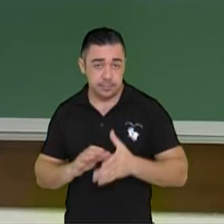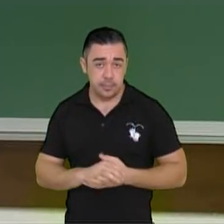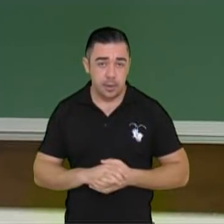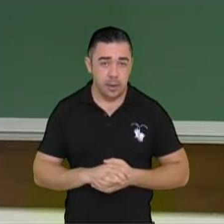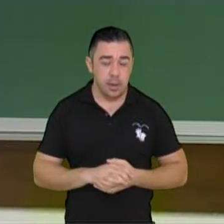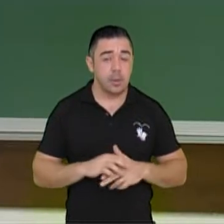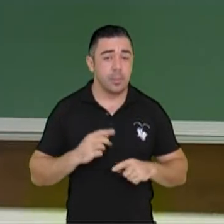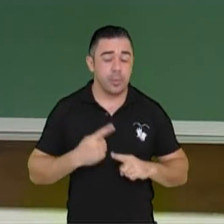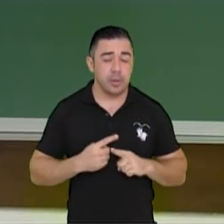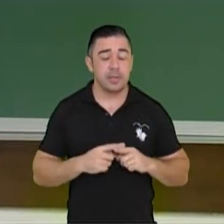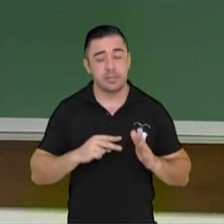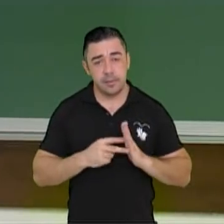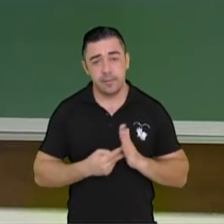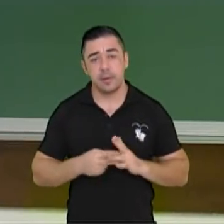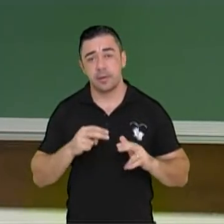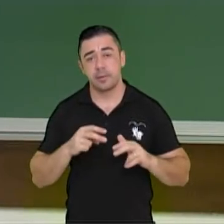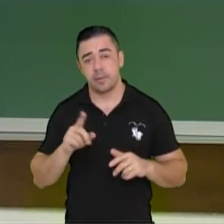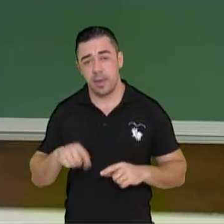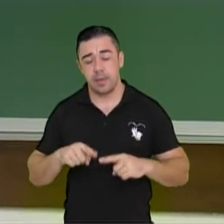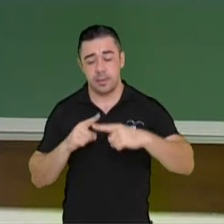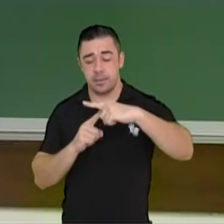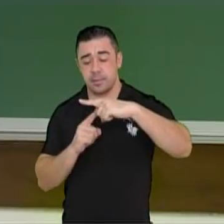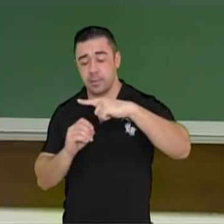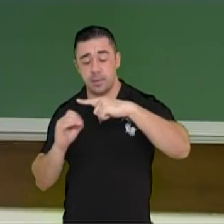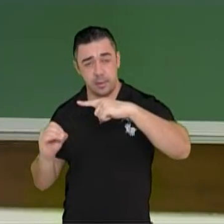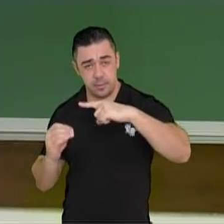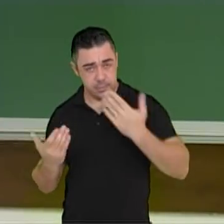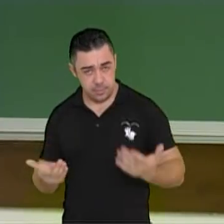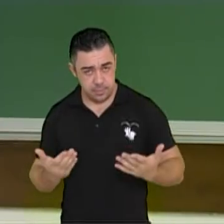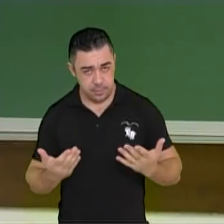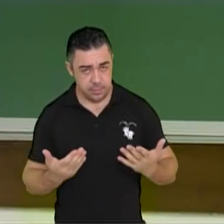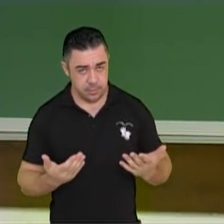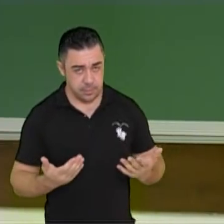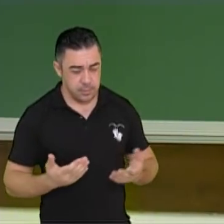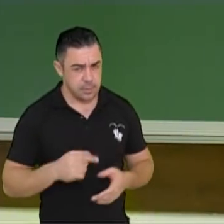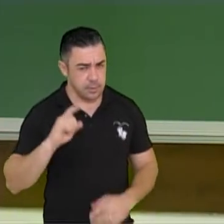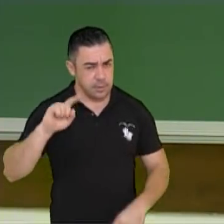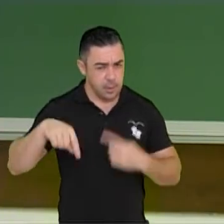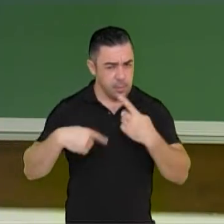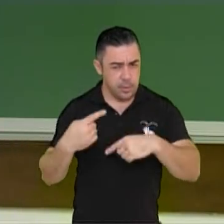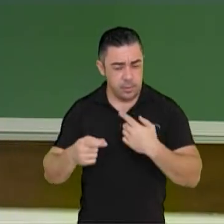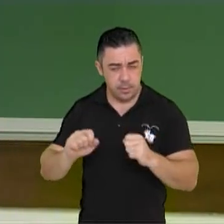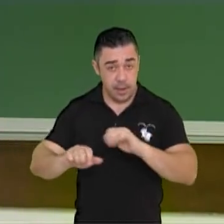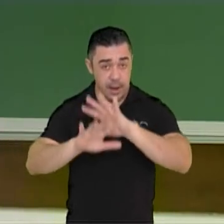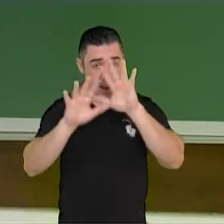fazendo porcento, porcentagem, ok? Daqui a pouco vai ficar mais